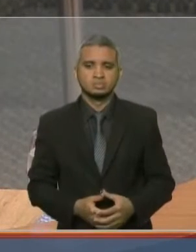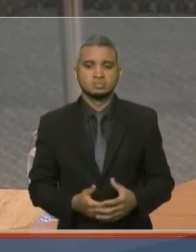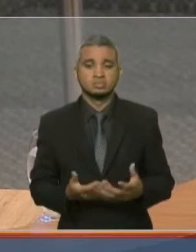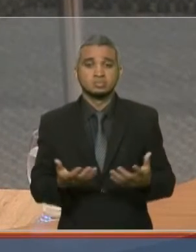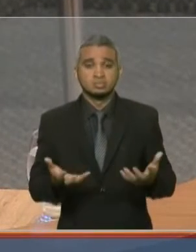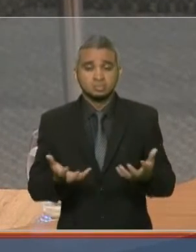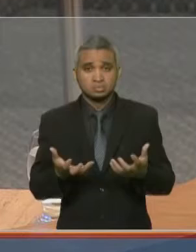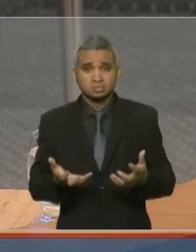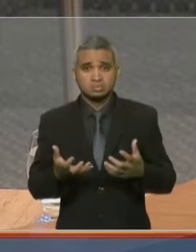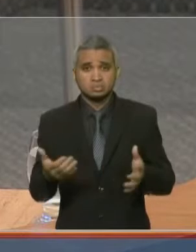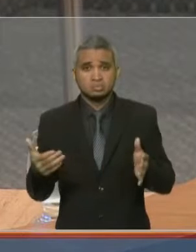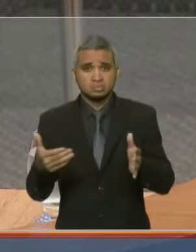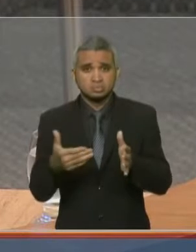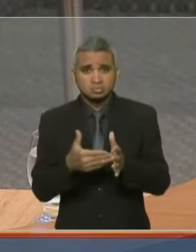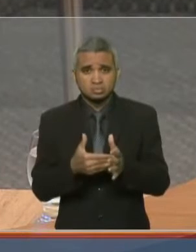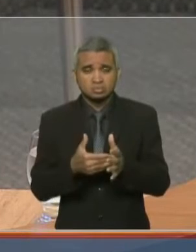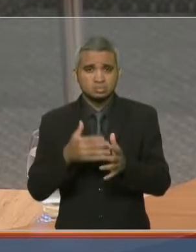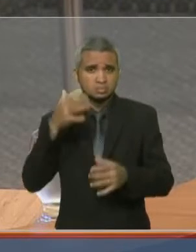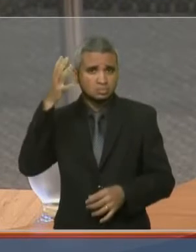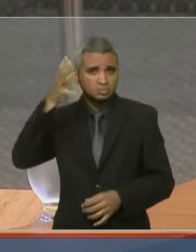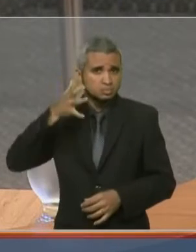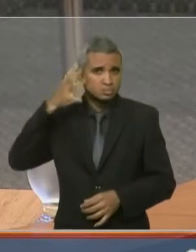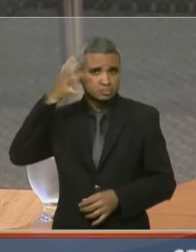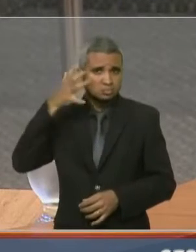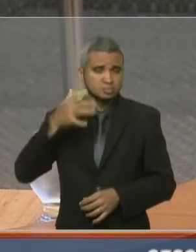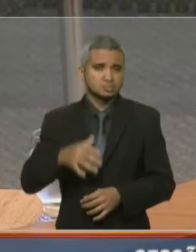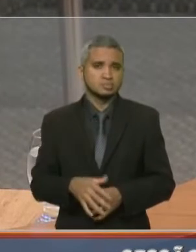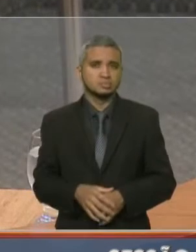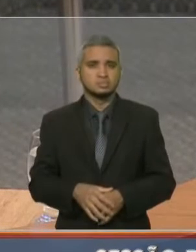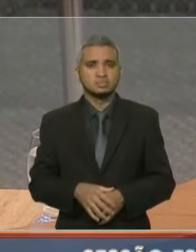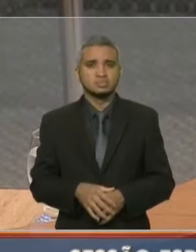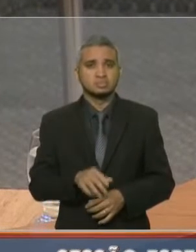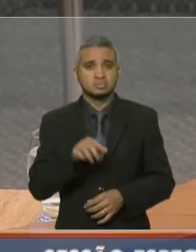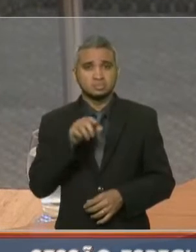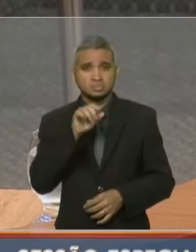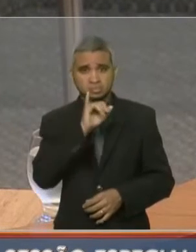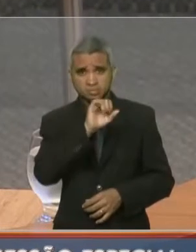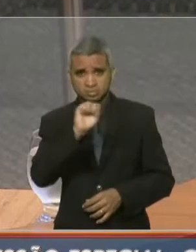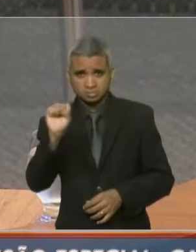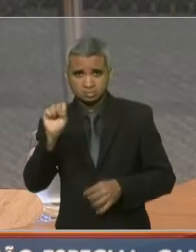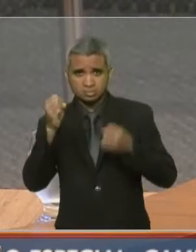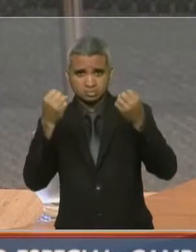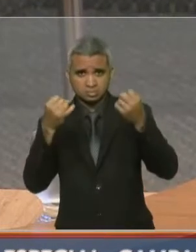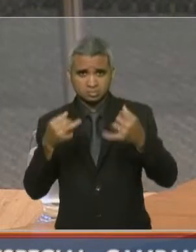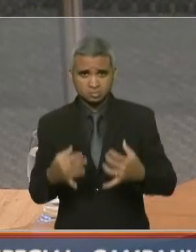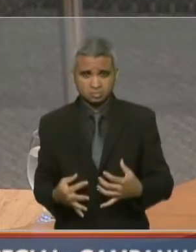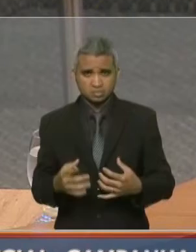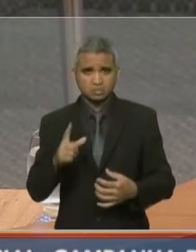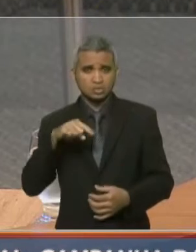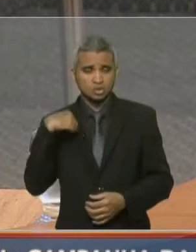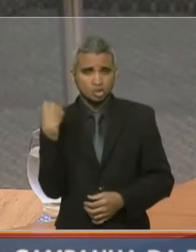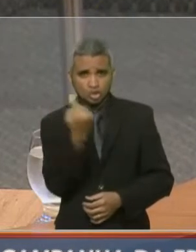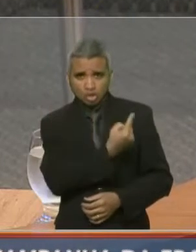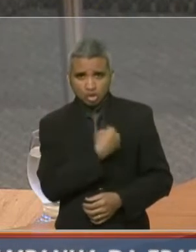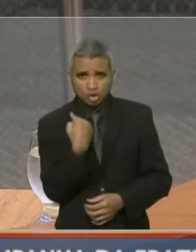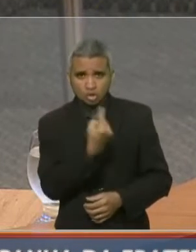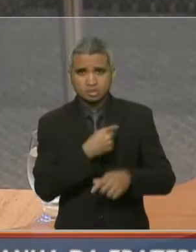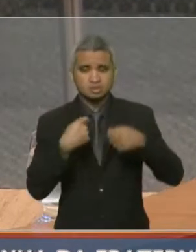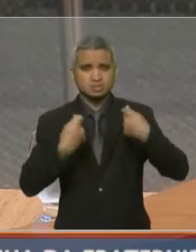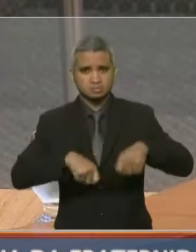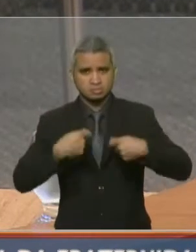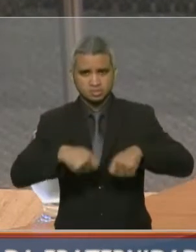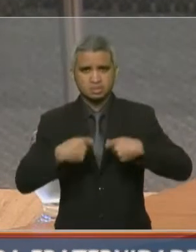fala quando o profeta diz que todos nós deveríamos procurar estas